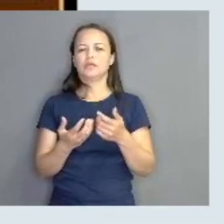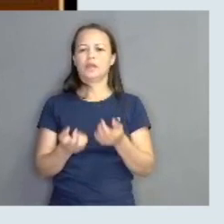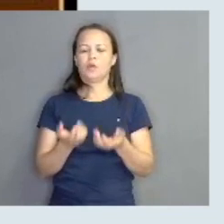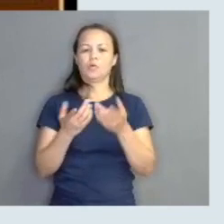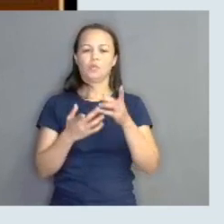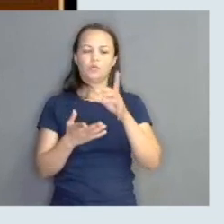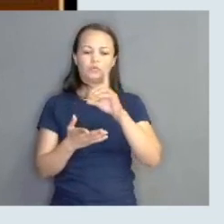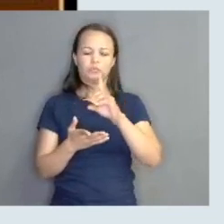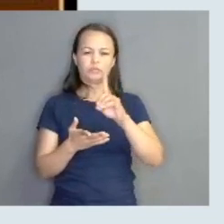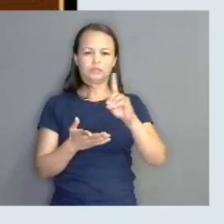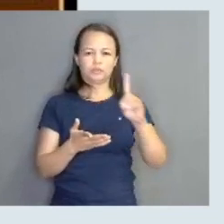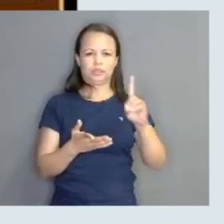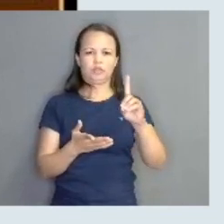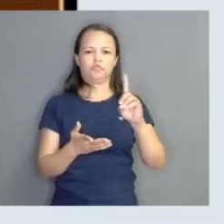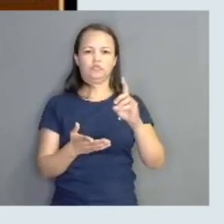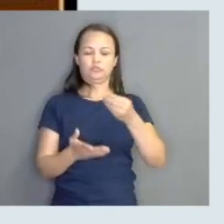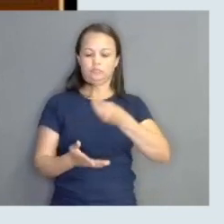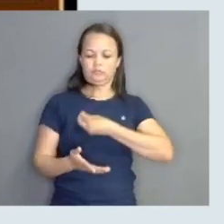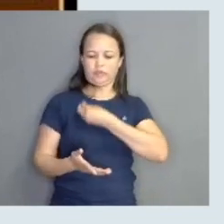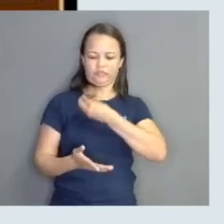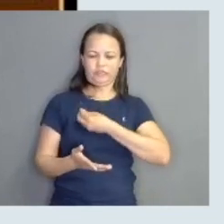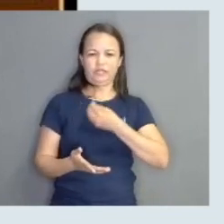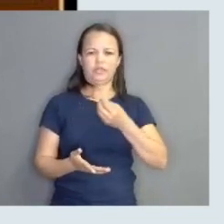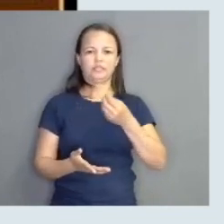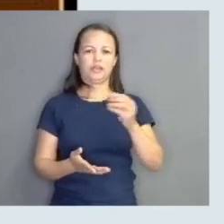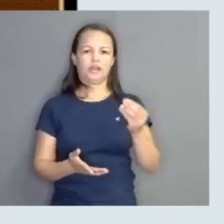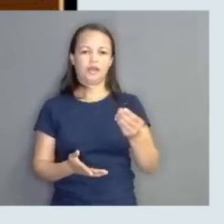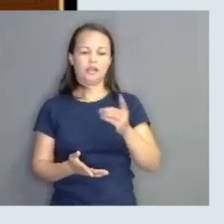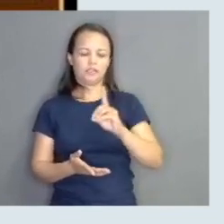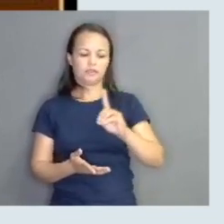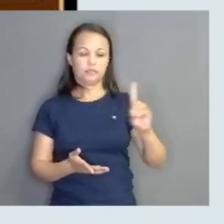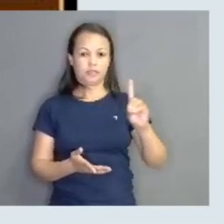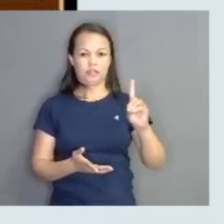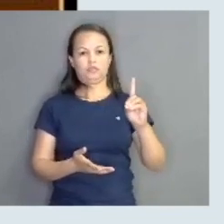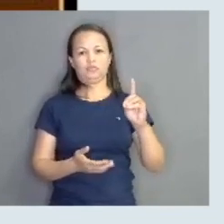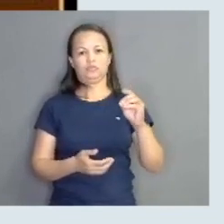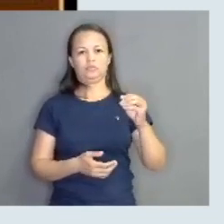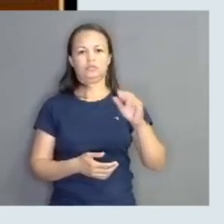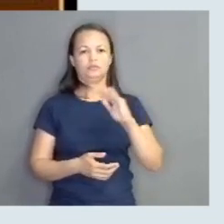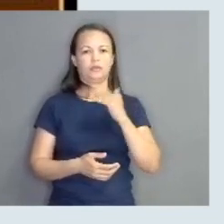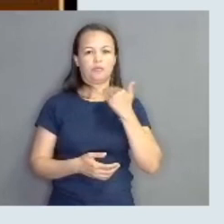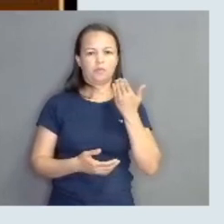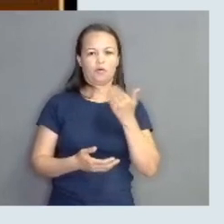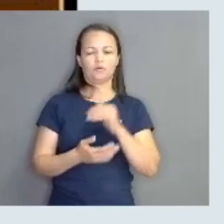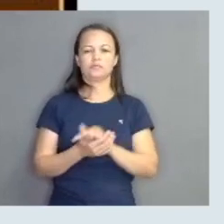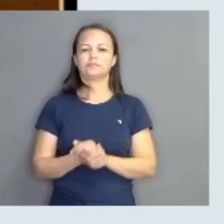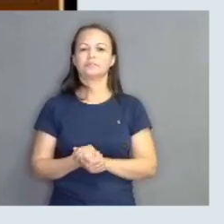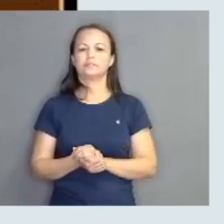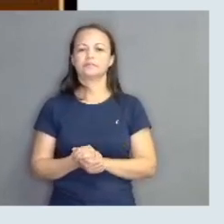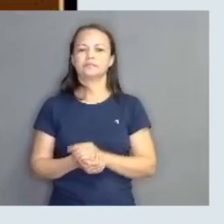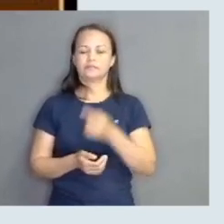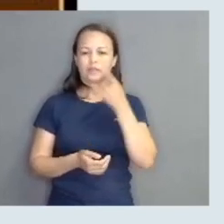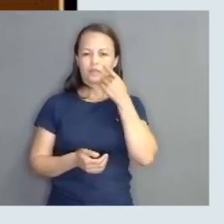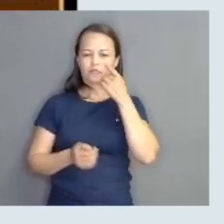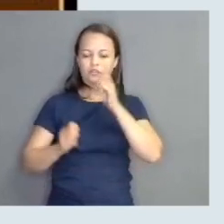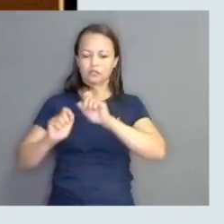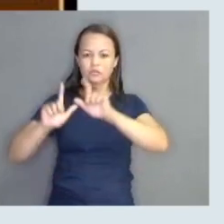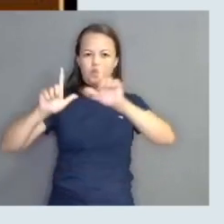vida e Deus da morte. Veja como, através de um quadro,